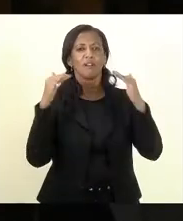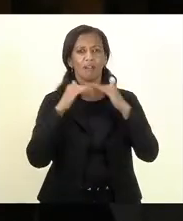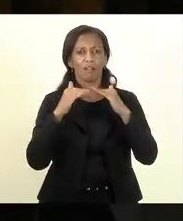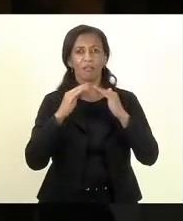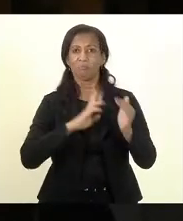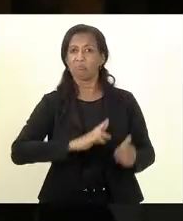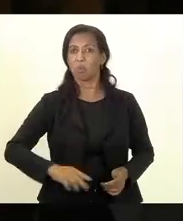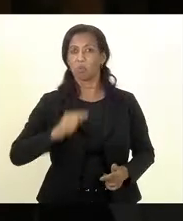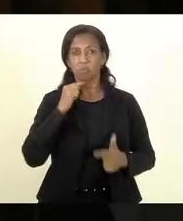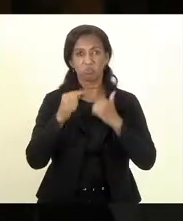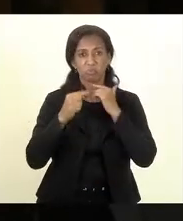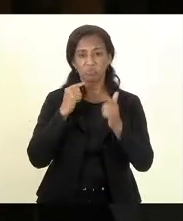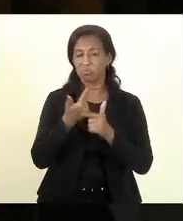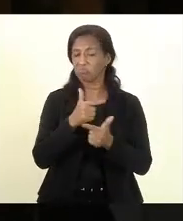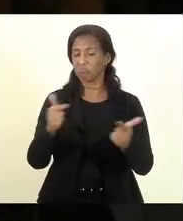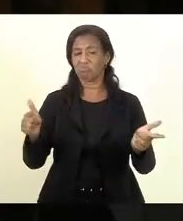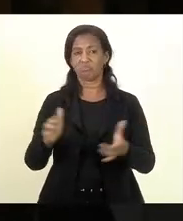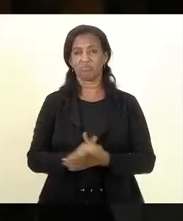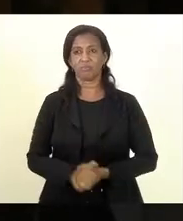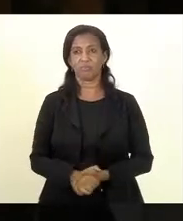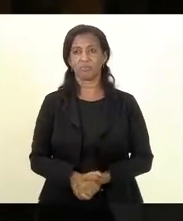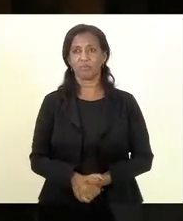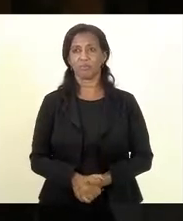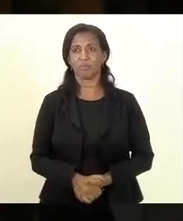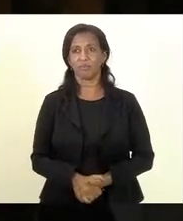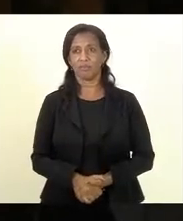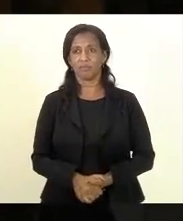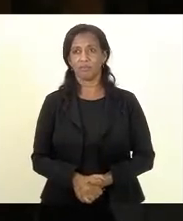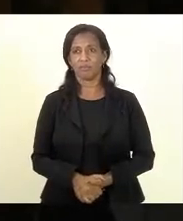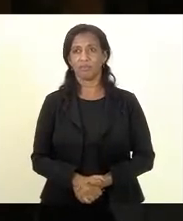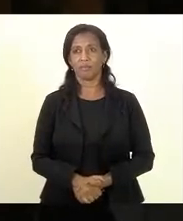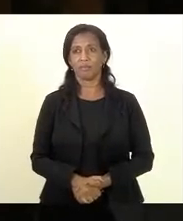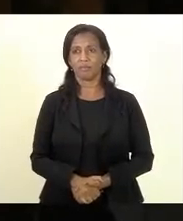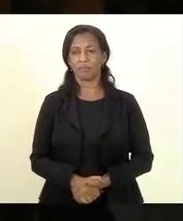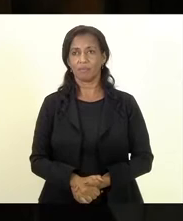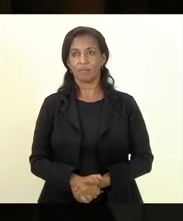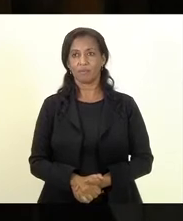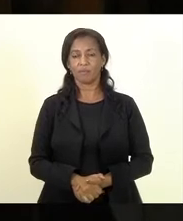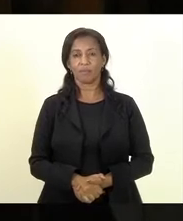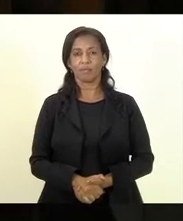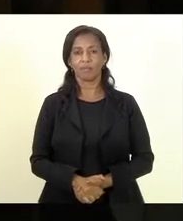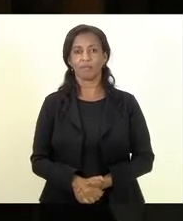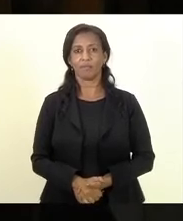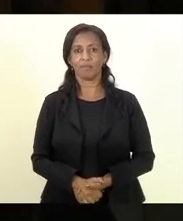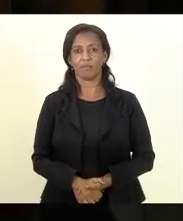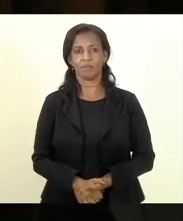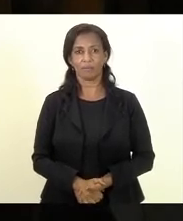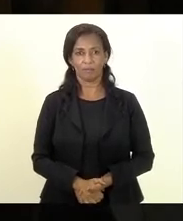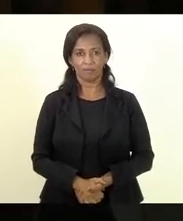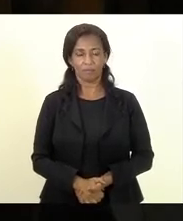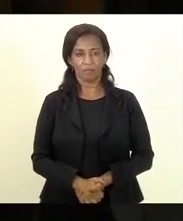Eu não tenho dúvida nenhuma, não tenho dúvida nenhuma. Mas